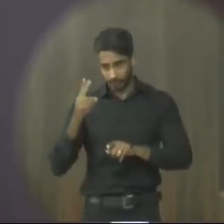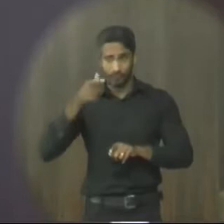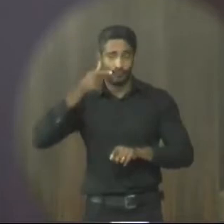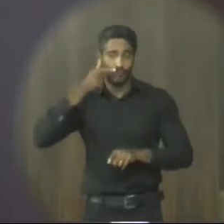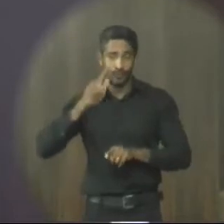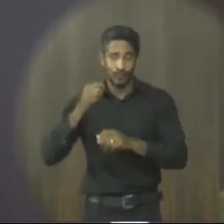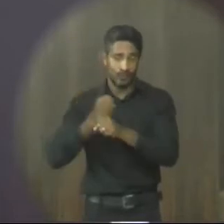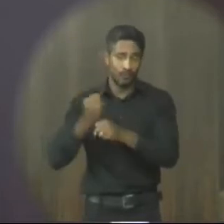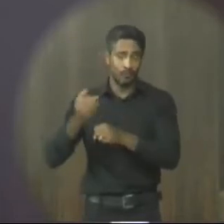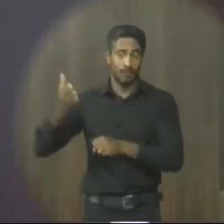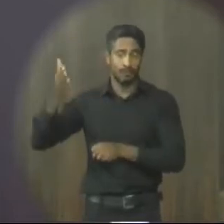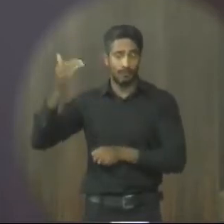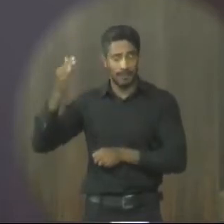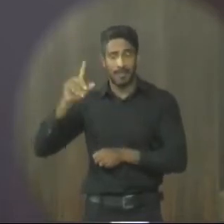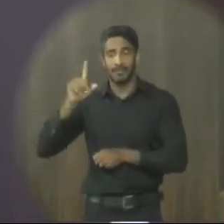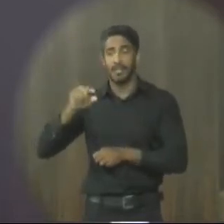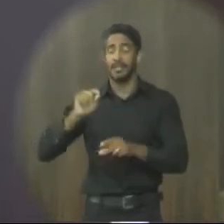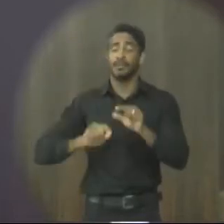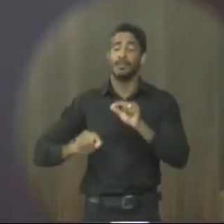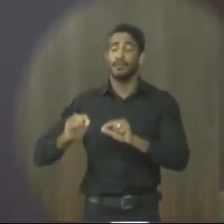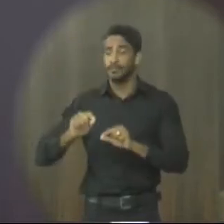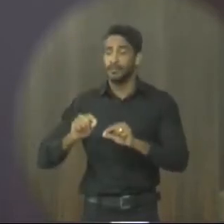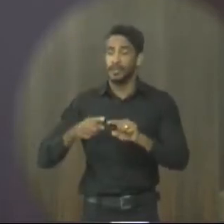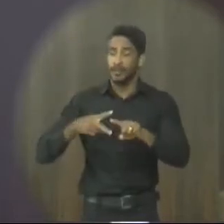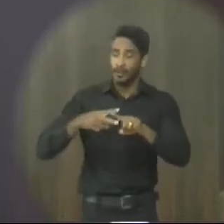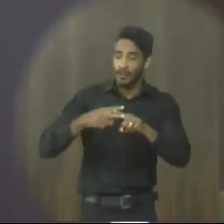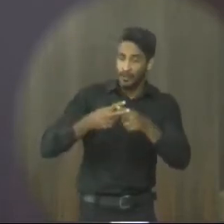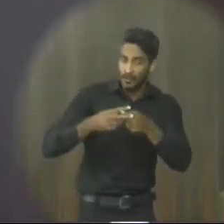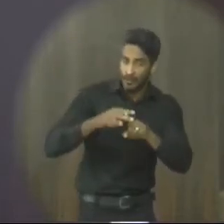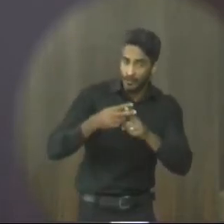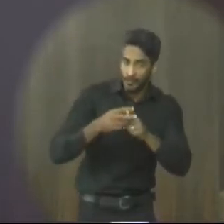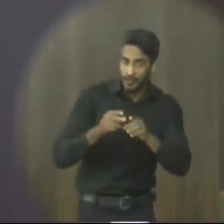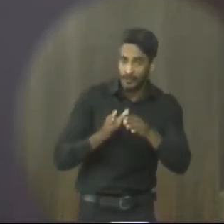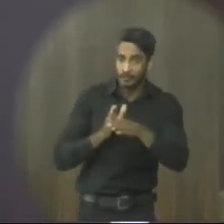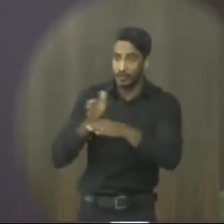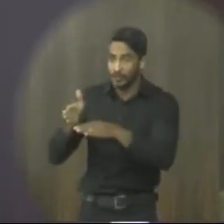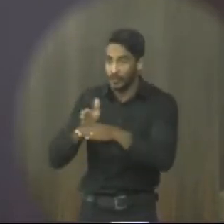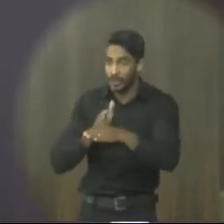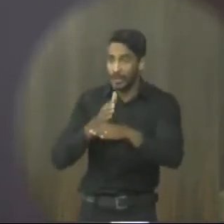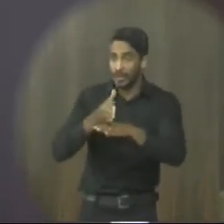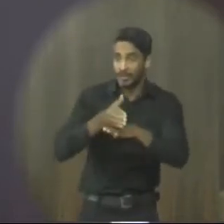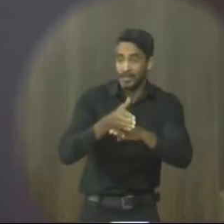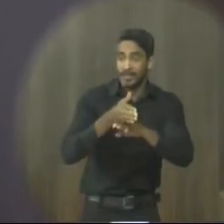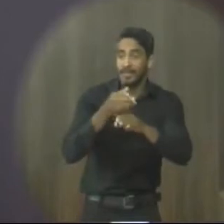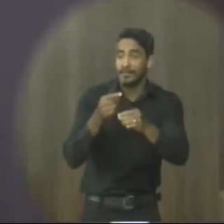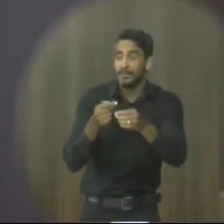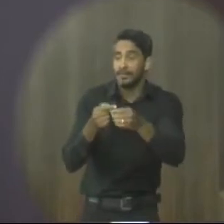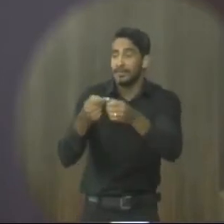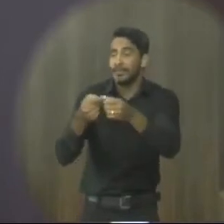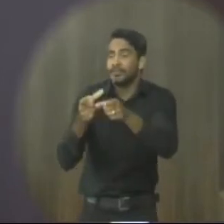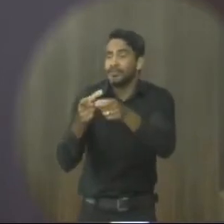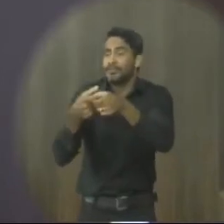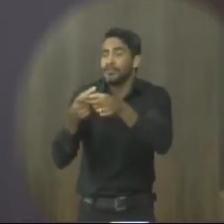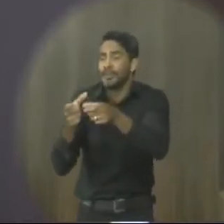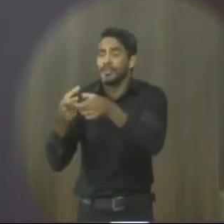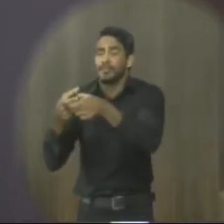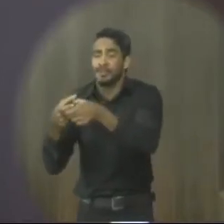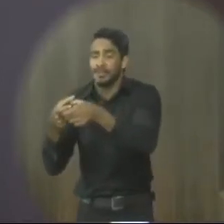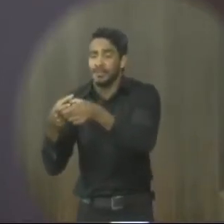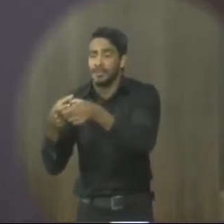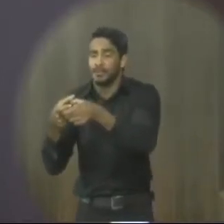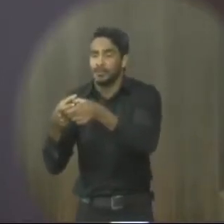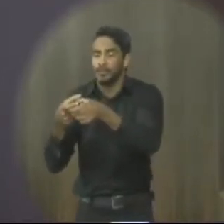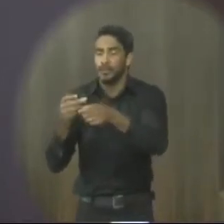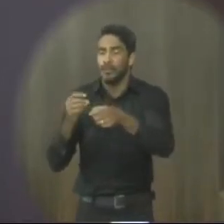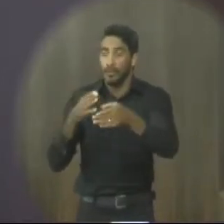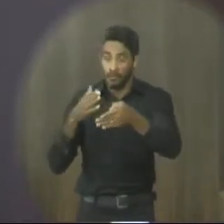ano passado, que é de pavimentação dos acessos aos distritos. Não o acesso de